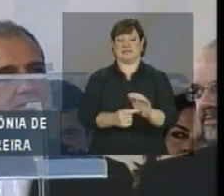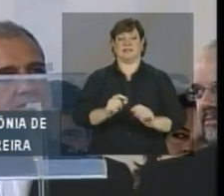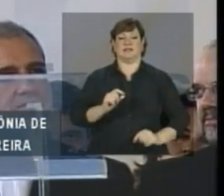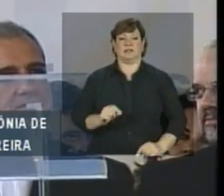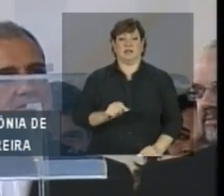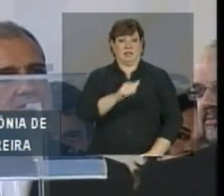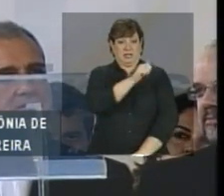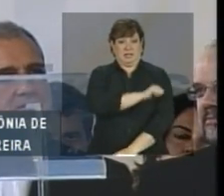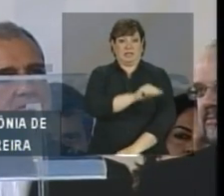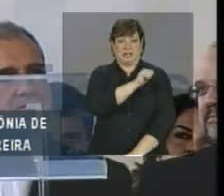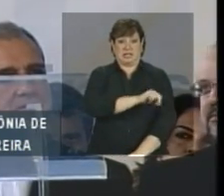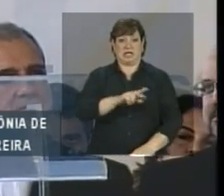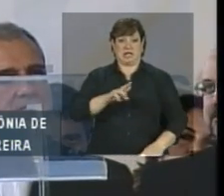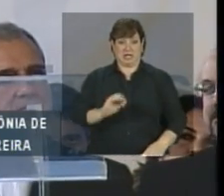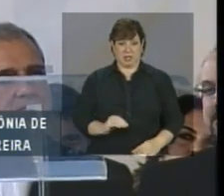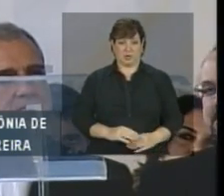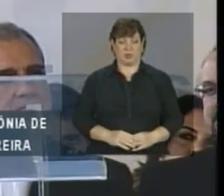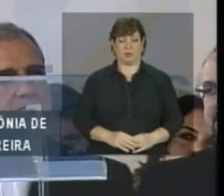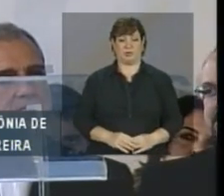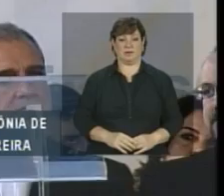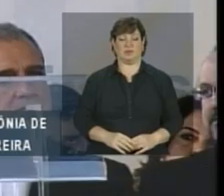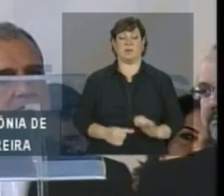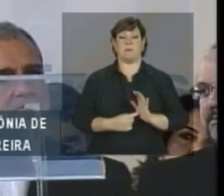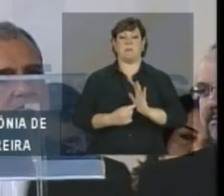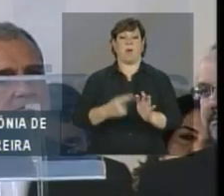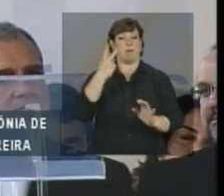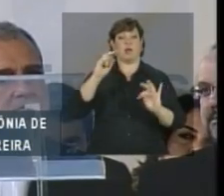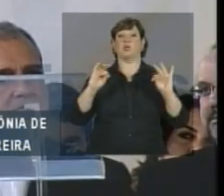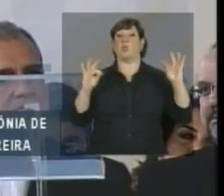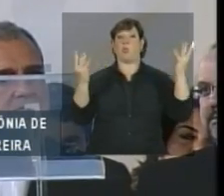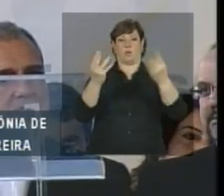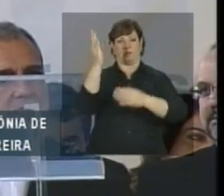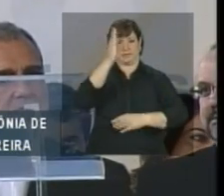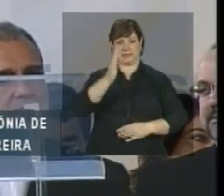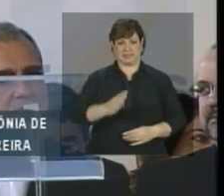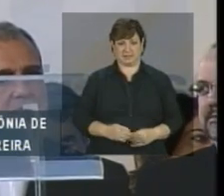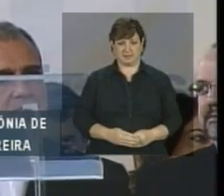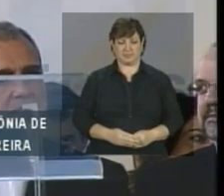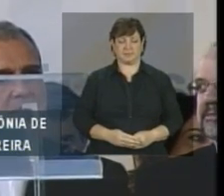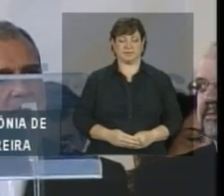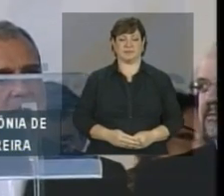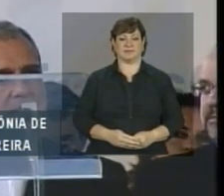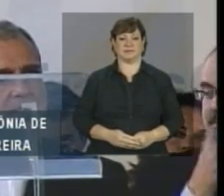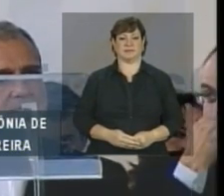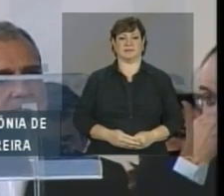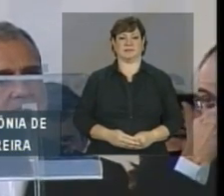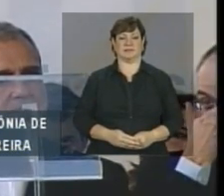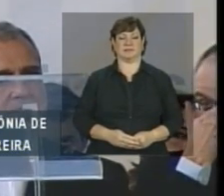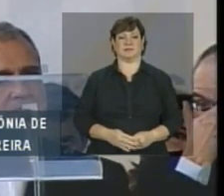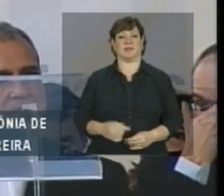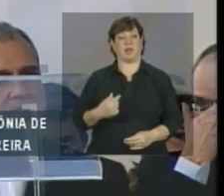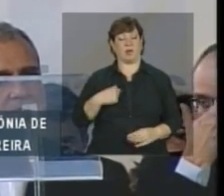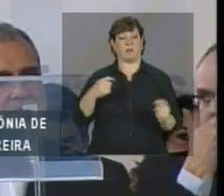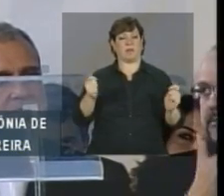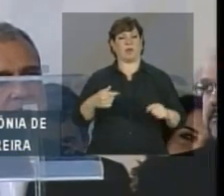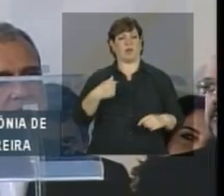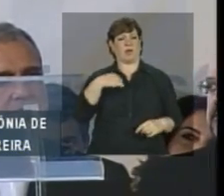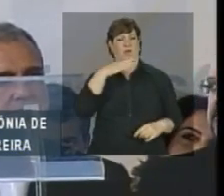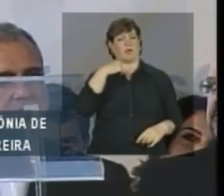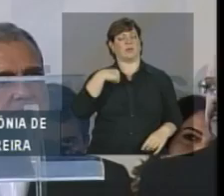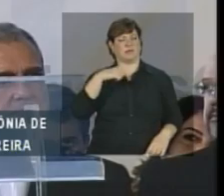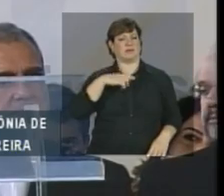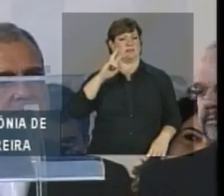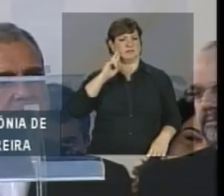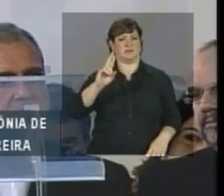o Rio de Janeiro dá para todo o Brasil. Eu posso, e me acho com autoridade para